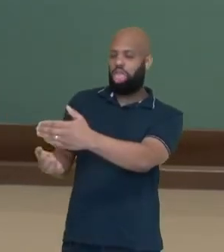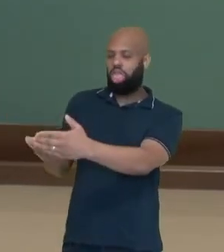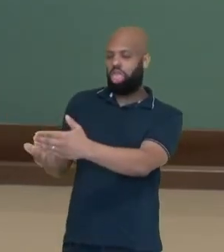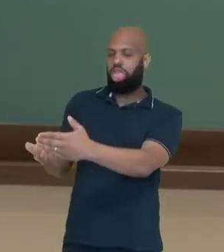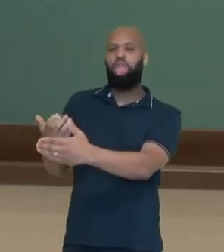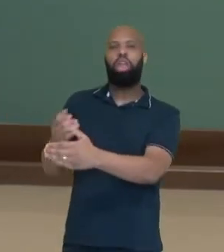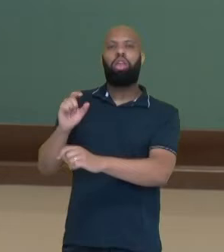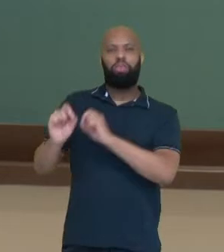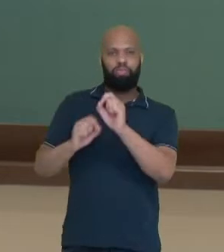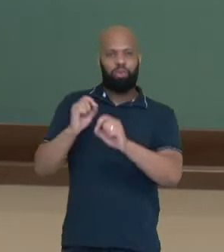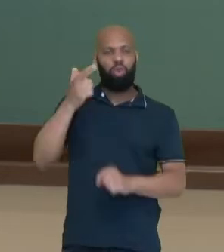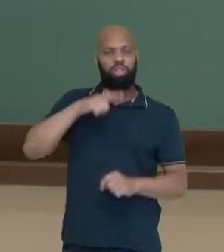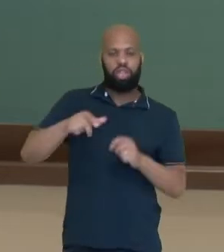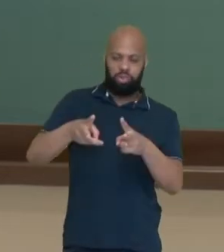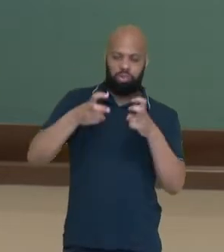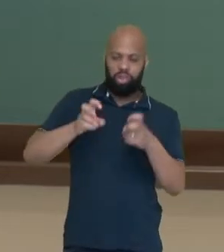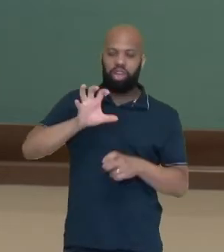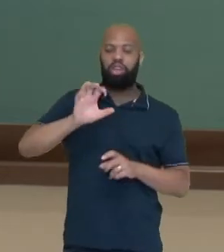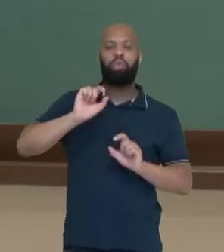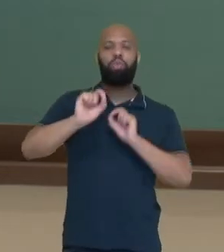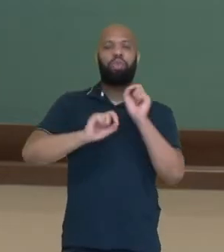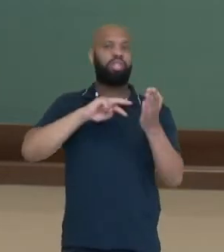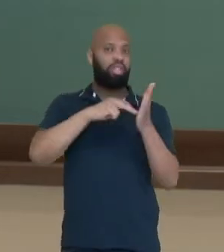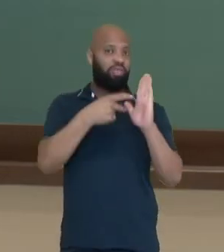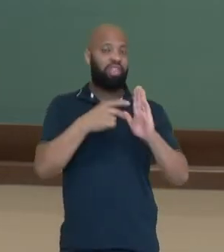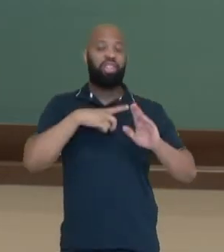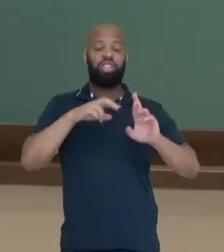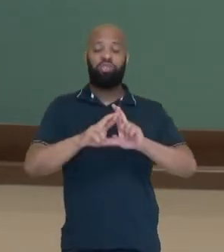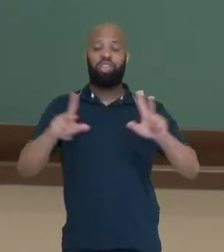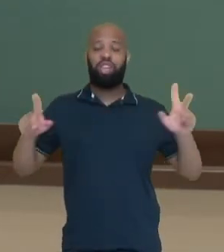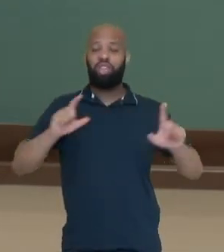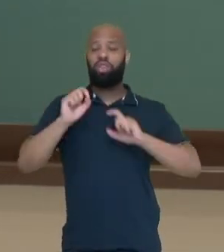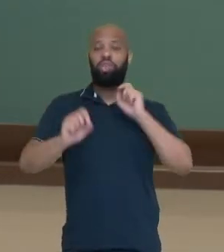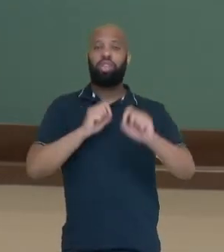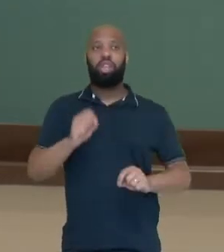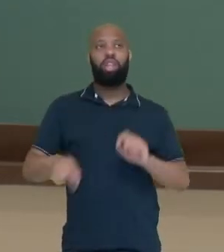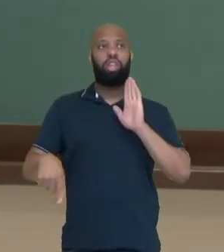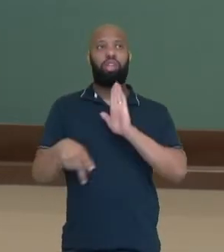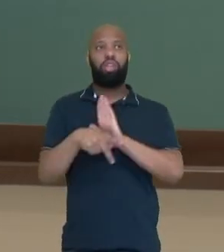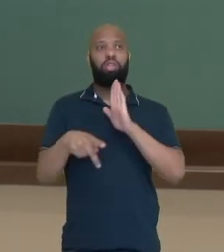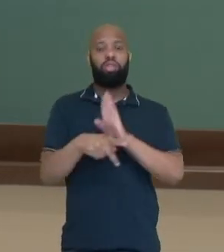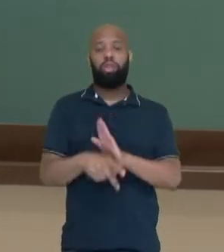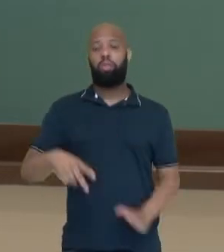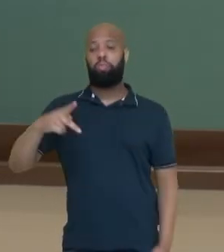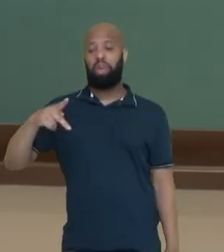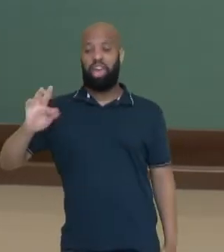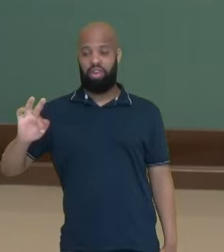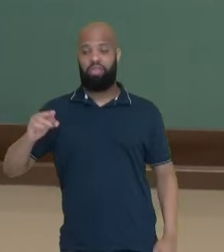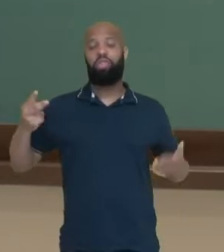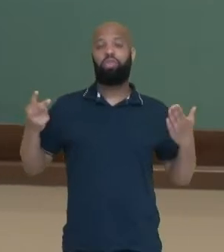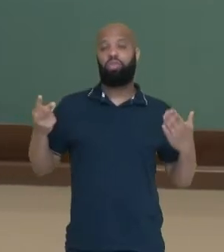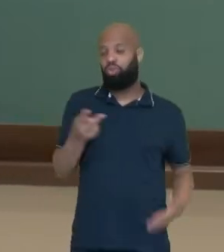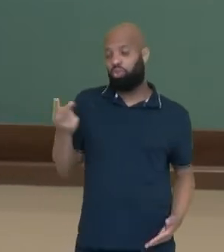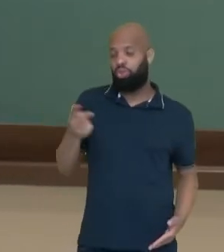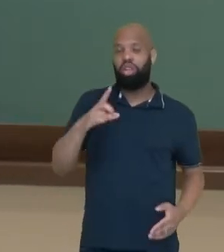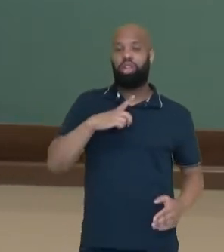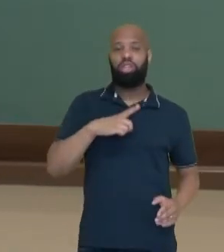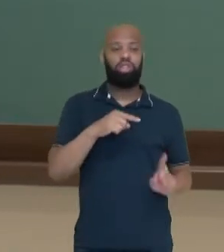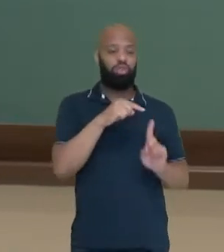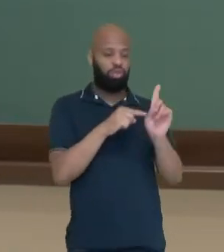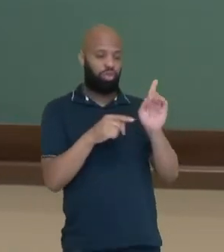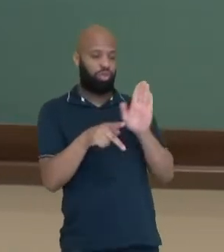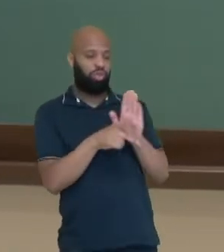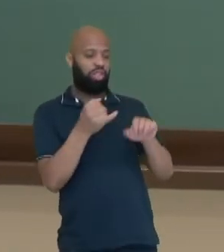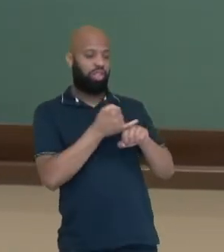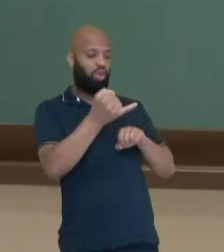se transformando em caramelo. Isso mostra a diferença de ponto de fusão entre os dois compostos. Um composto